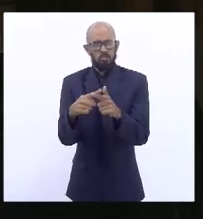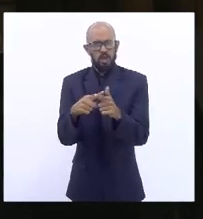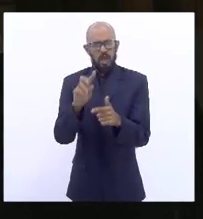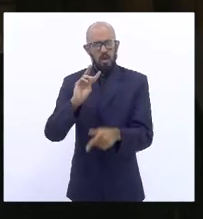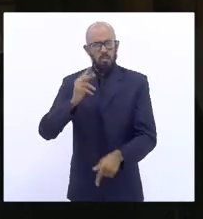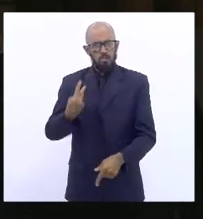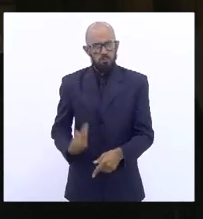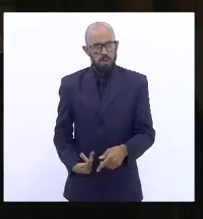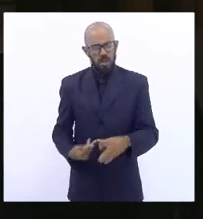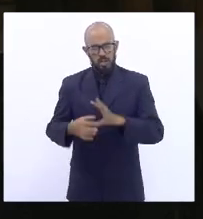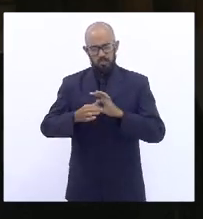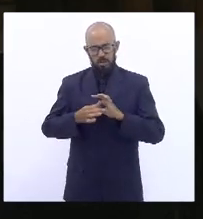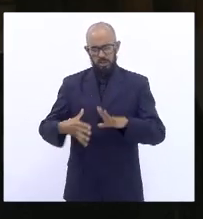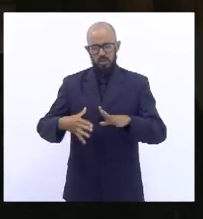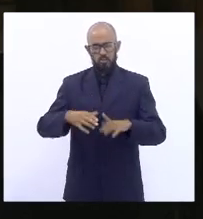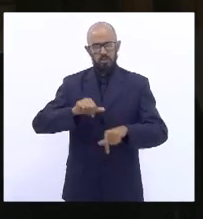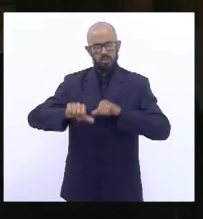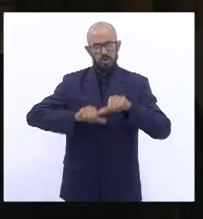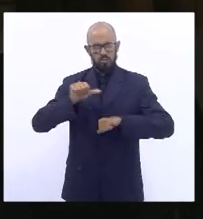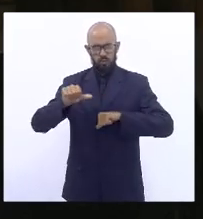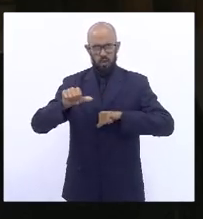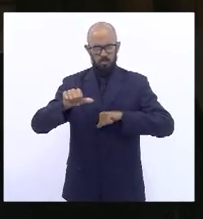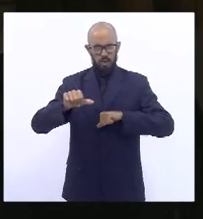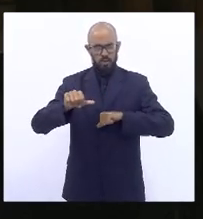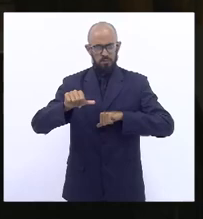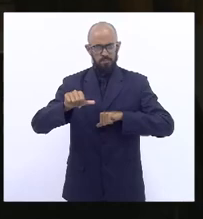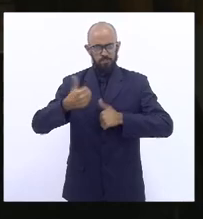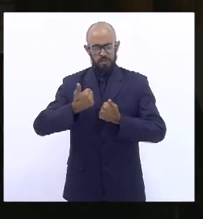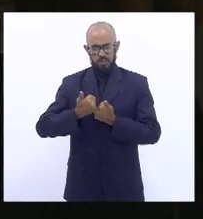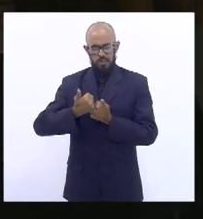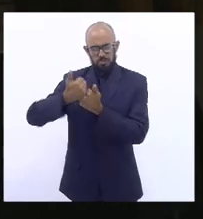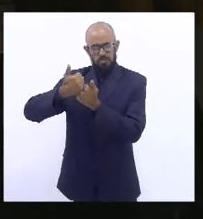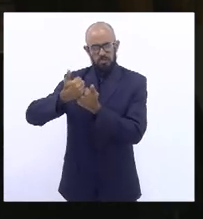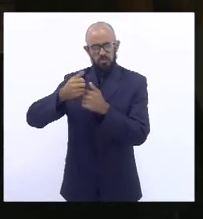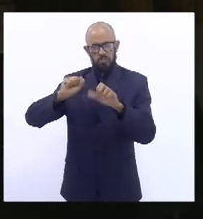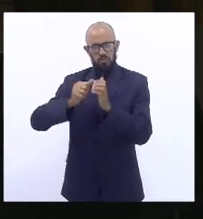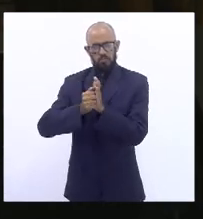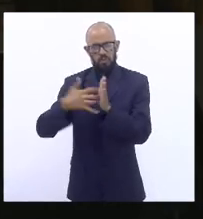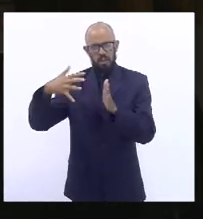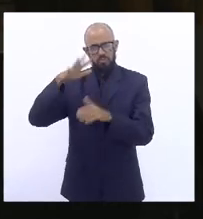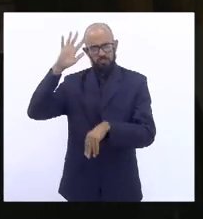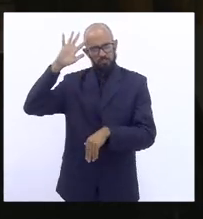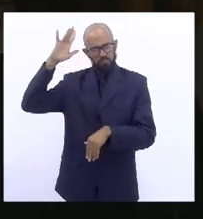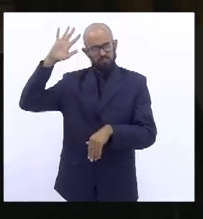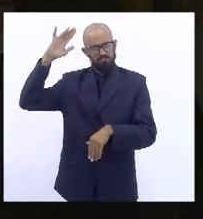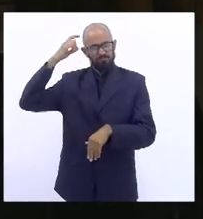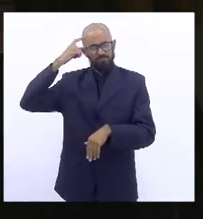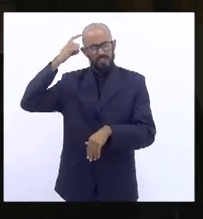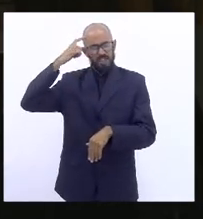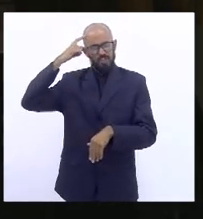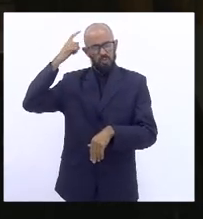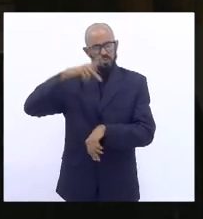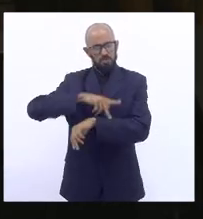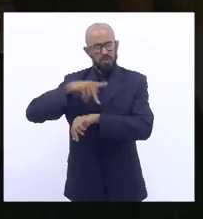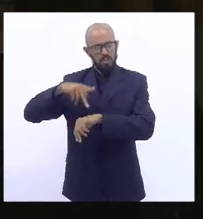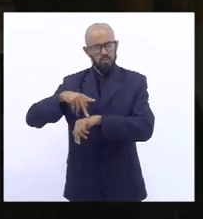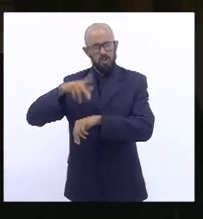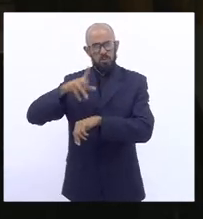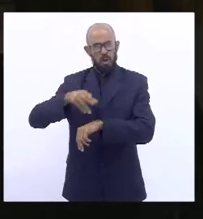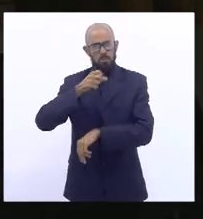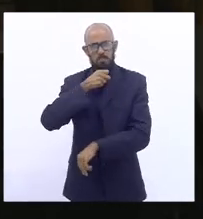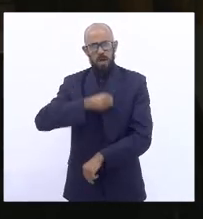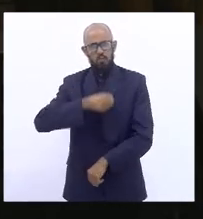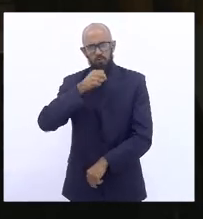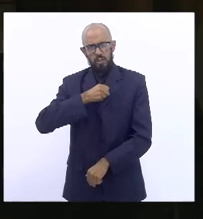ela é emancipadora, ela é transformadora, respaldada por tantos pensadores da educação e da pedagogia, como Paulo Freire,